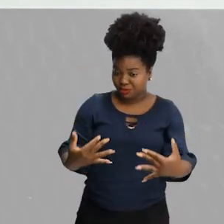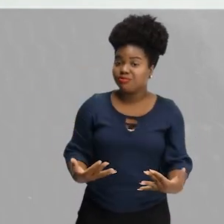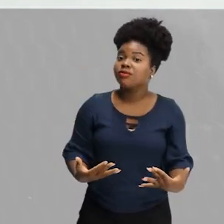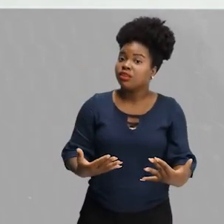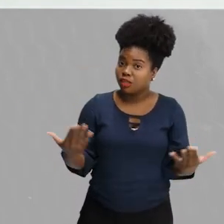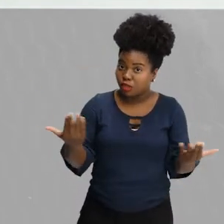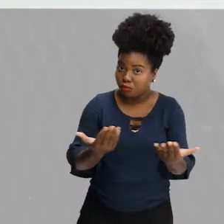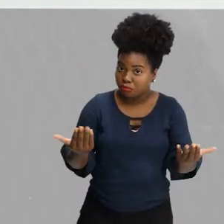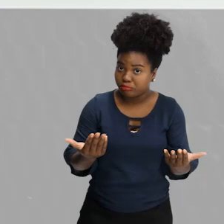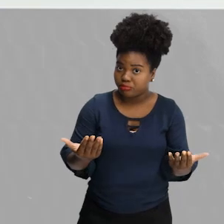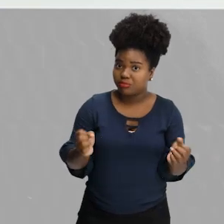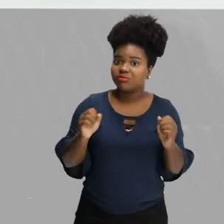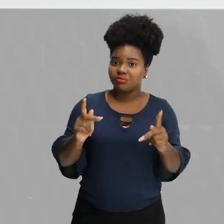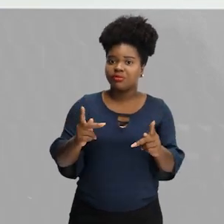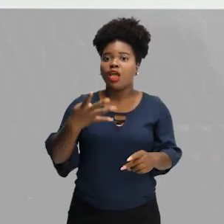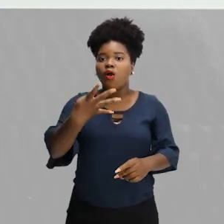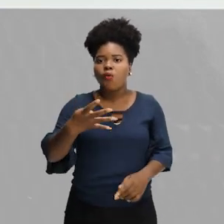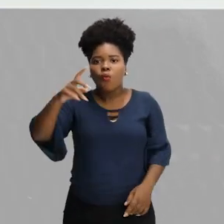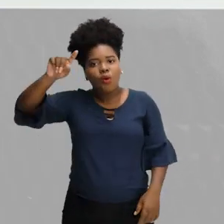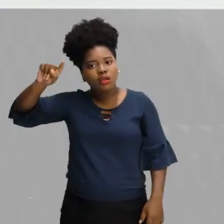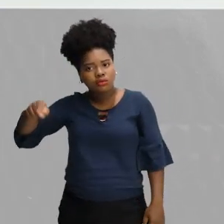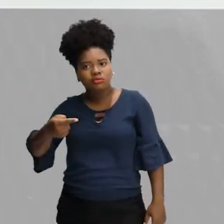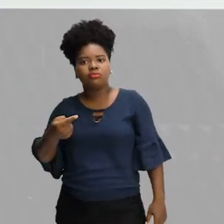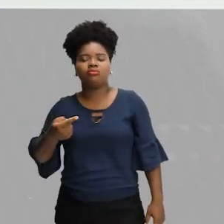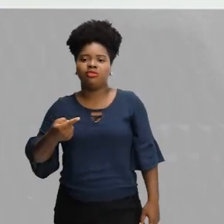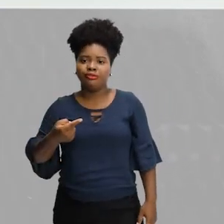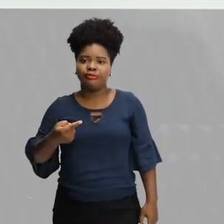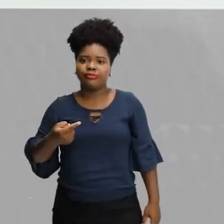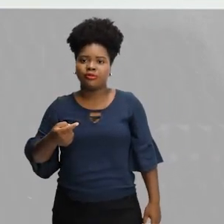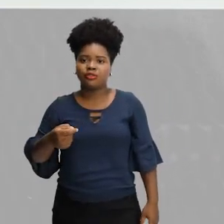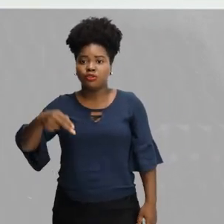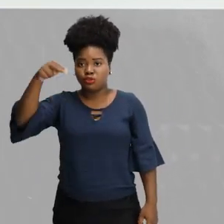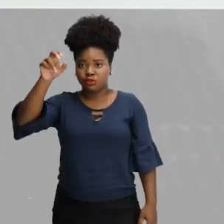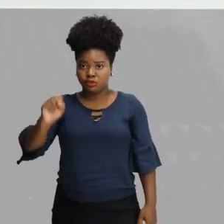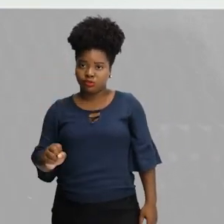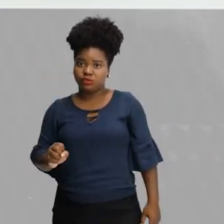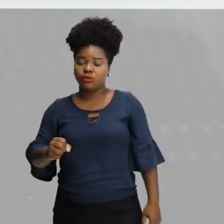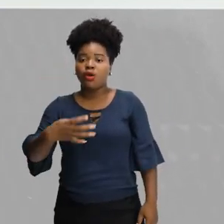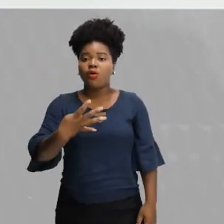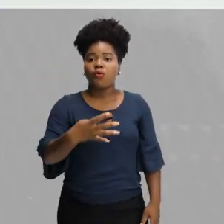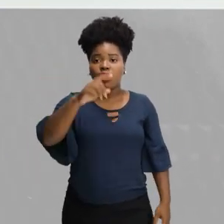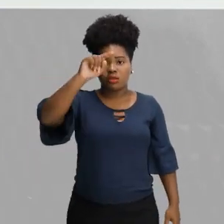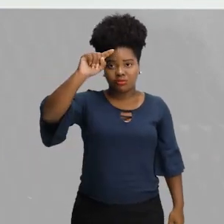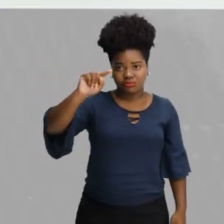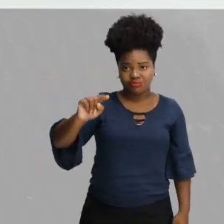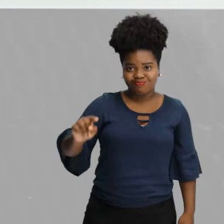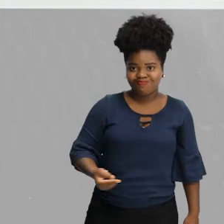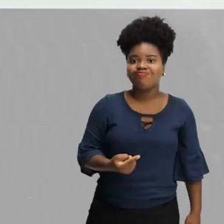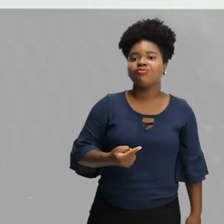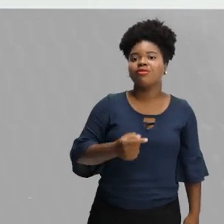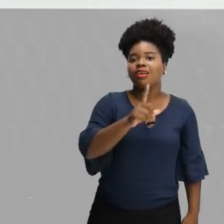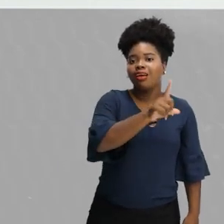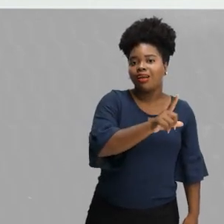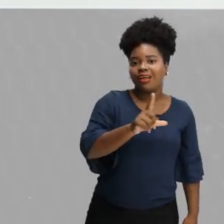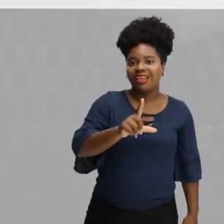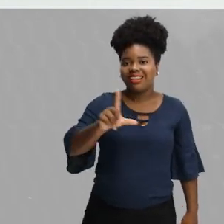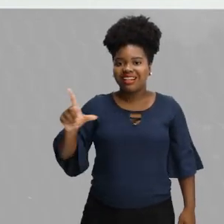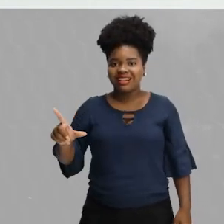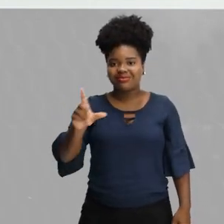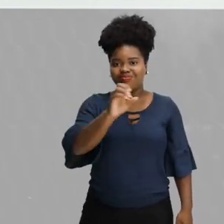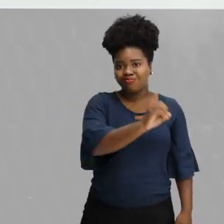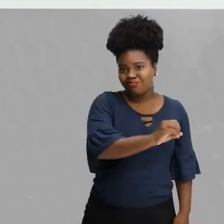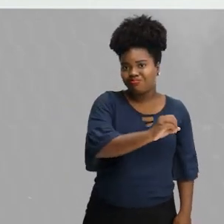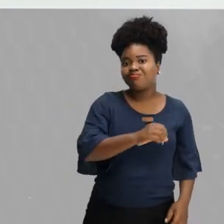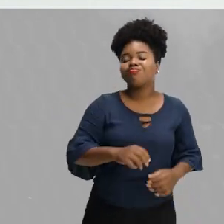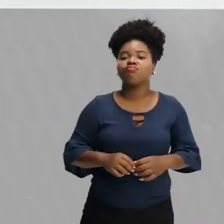aqui. 4.100 e poucos quilômetros norte e sul, 4.100 e poucos quilômetros leste-oeste. Então, ser grande no sentido